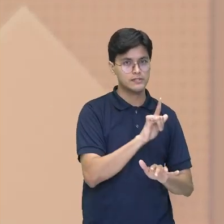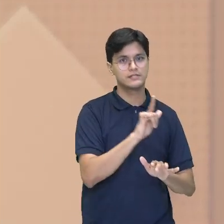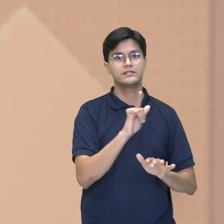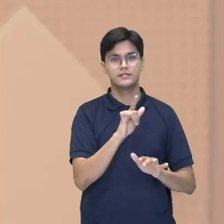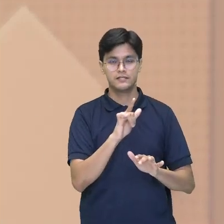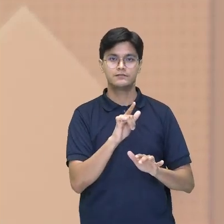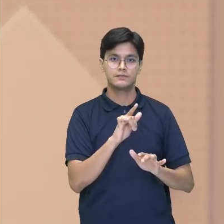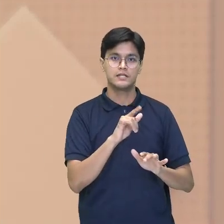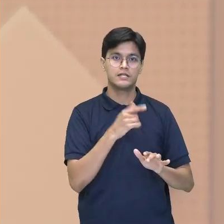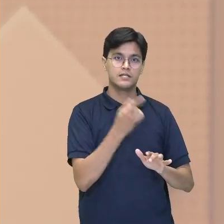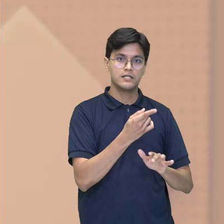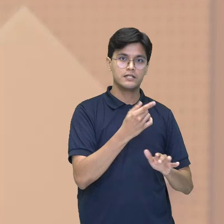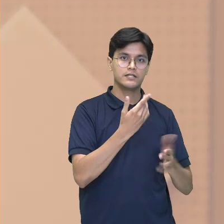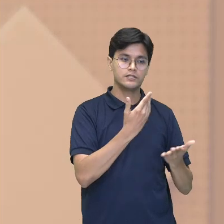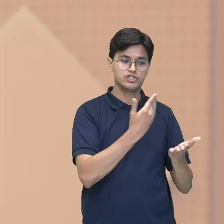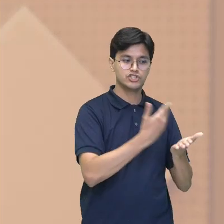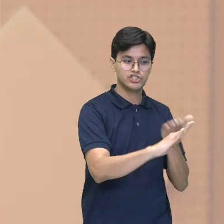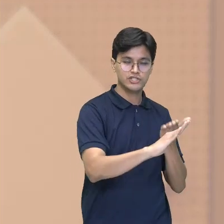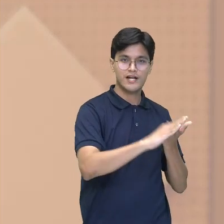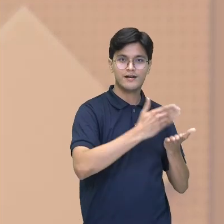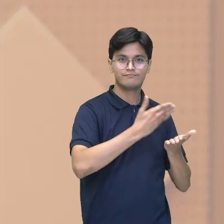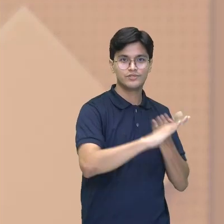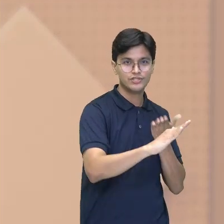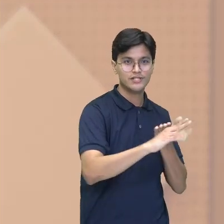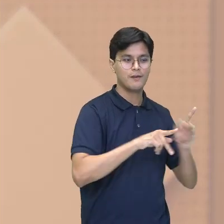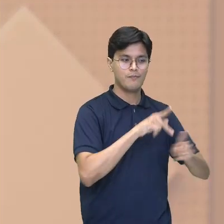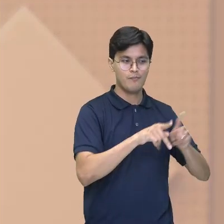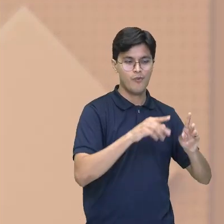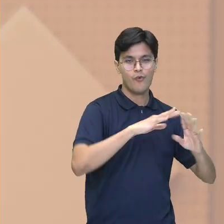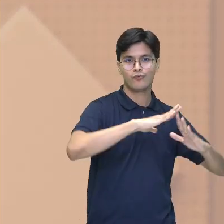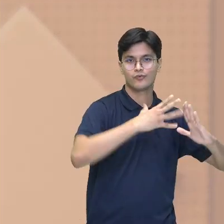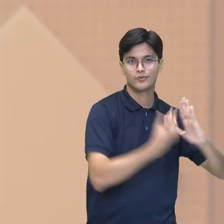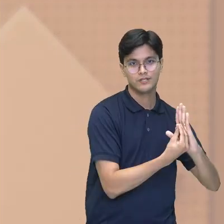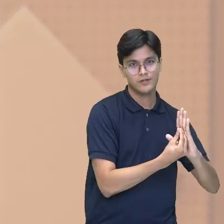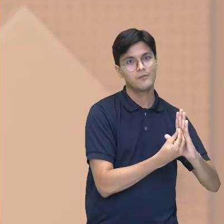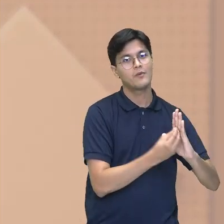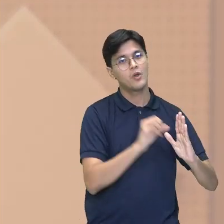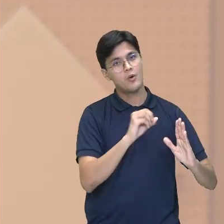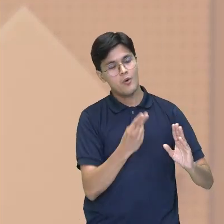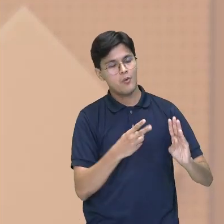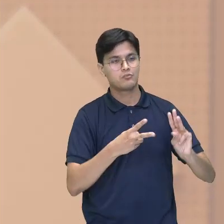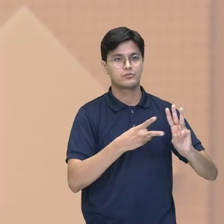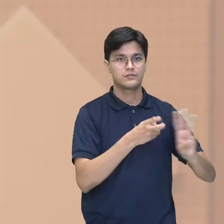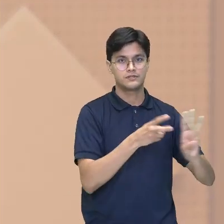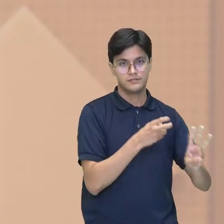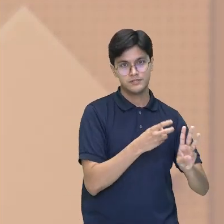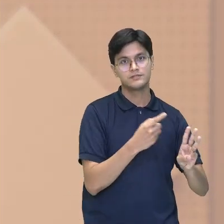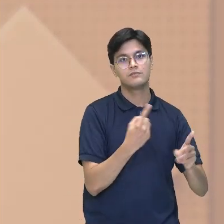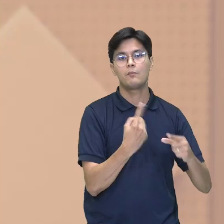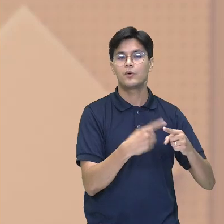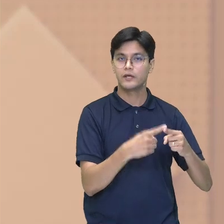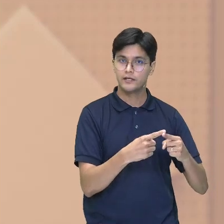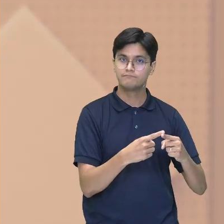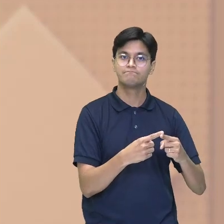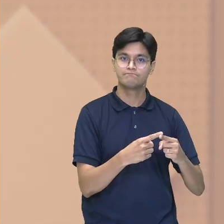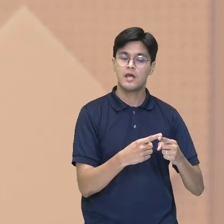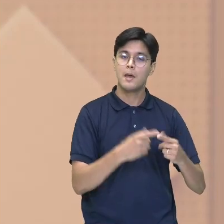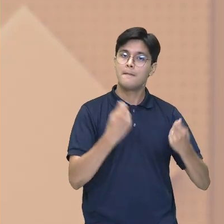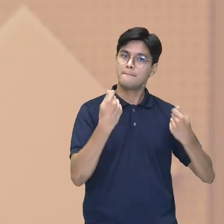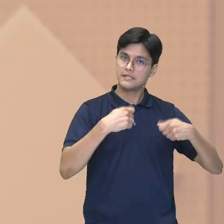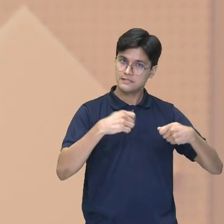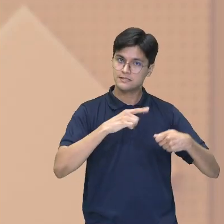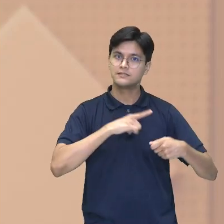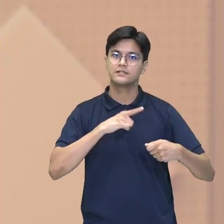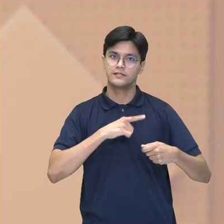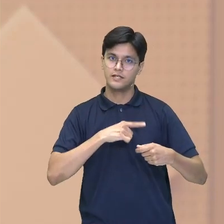comunidades ribeirinhas ou os povos indígenas. Por quê? Porque eles não têm ali uma fiscalização eficaz que